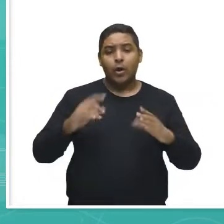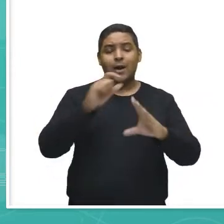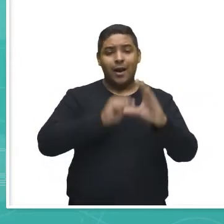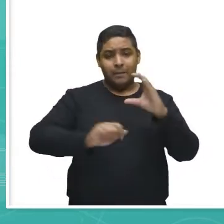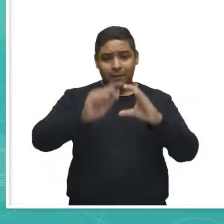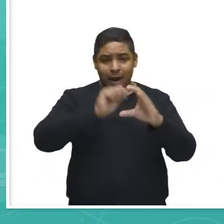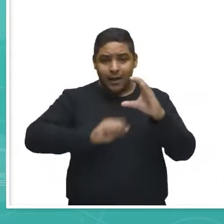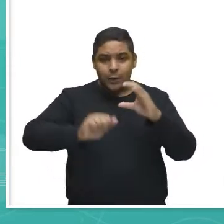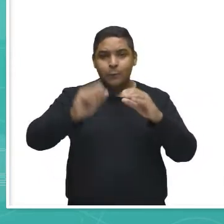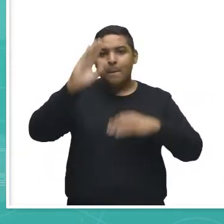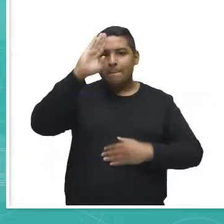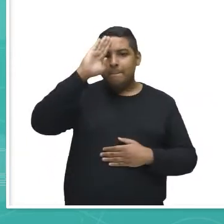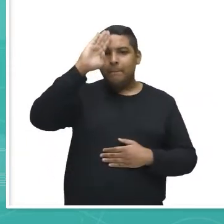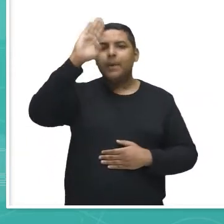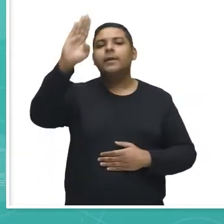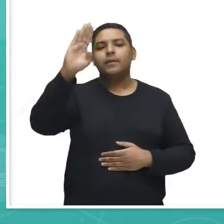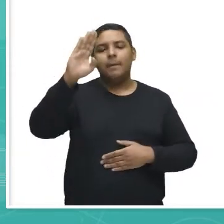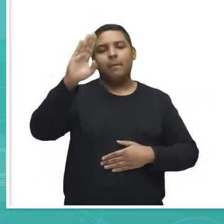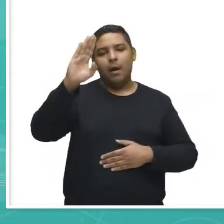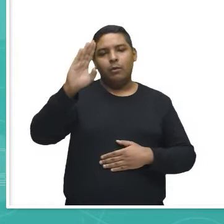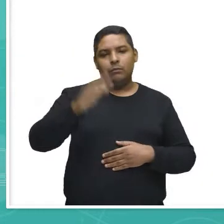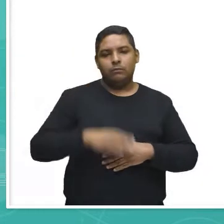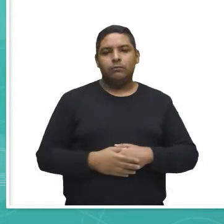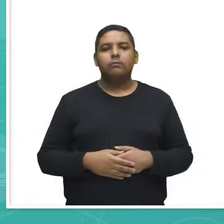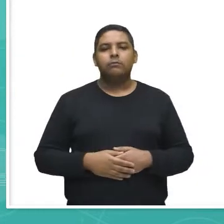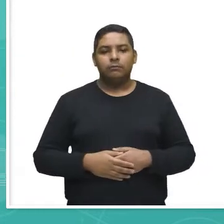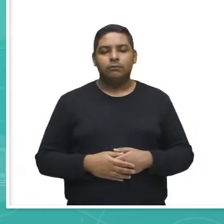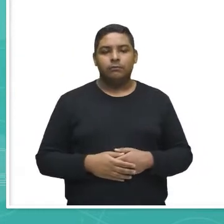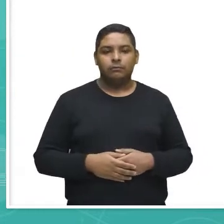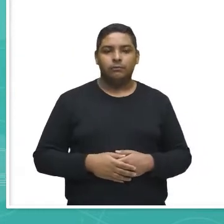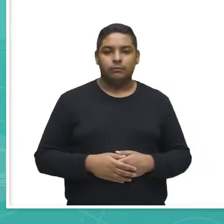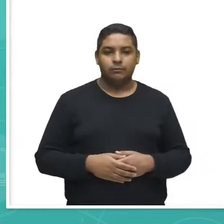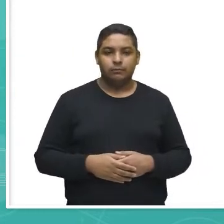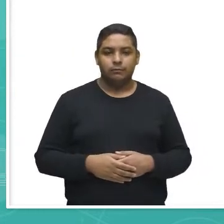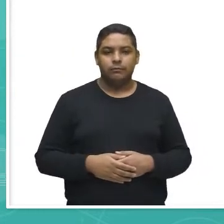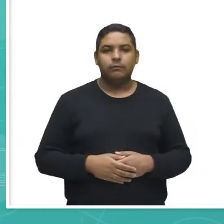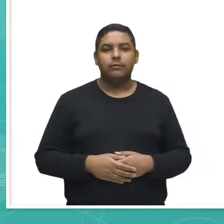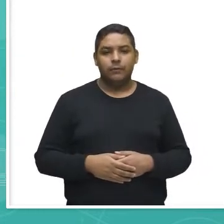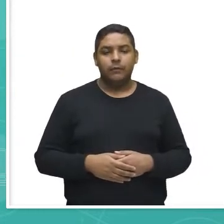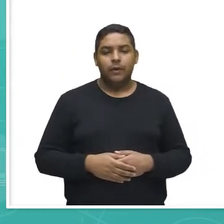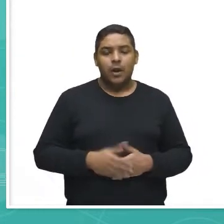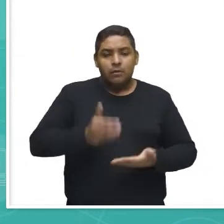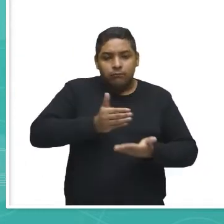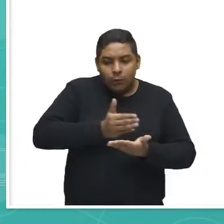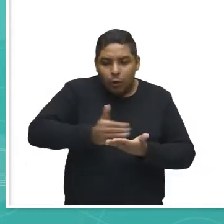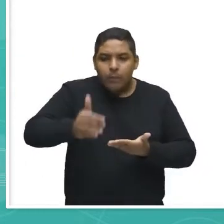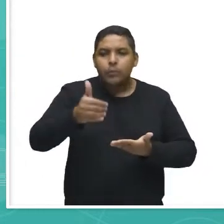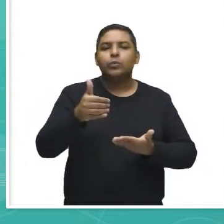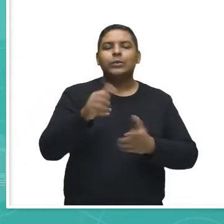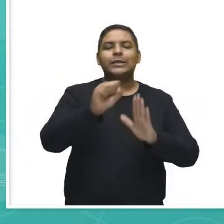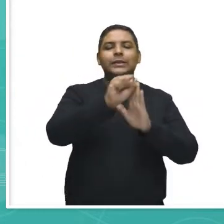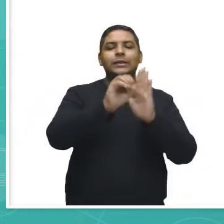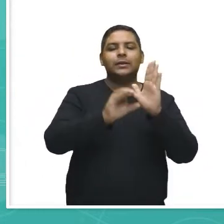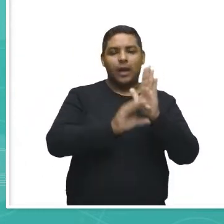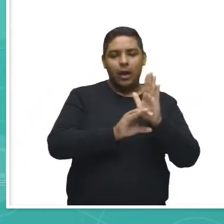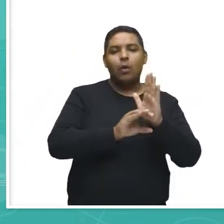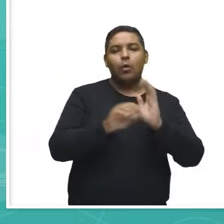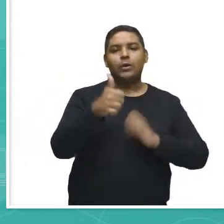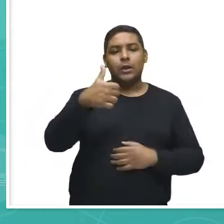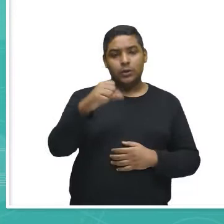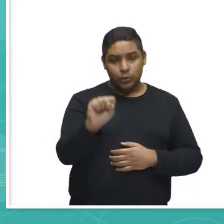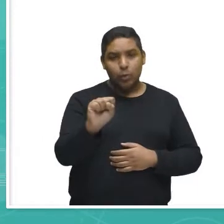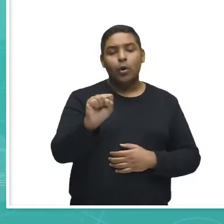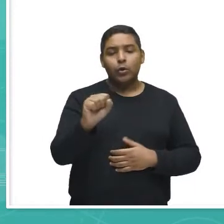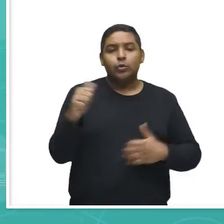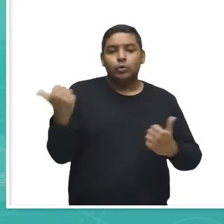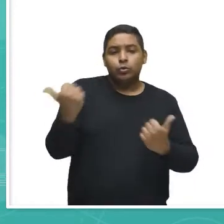do século 18, a gente observa essa transição, essa mudança do feudalismo para o